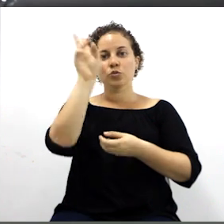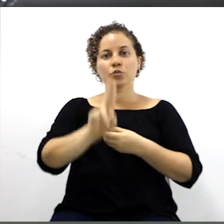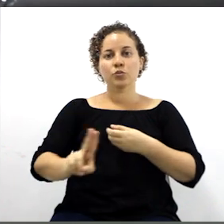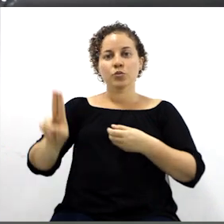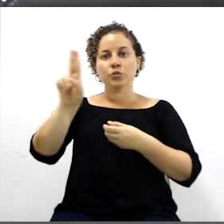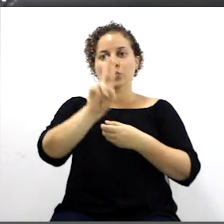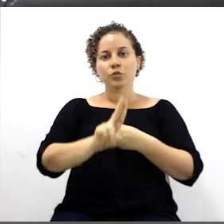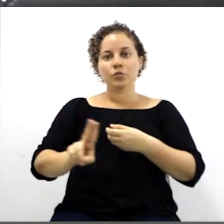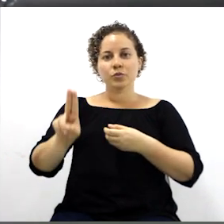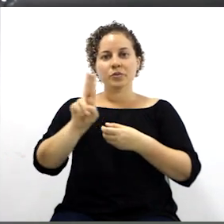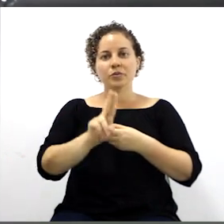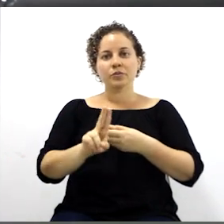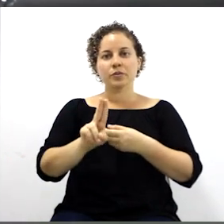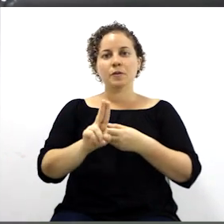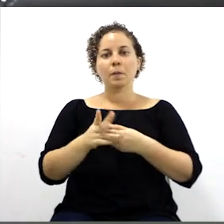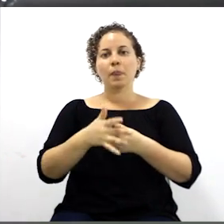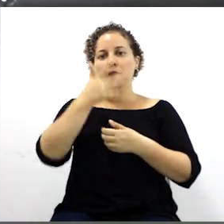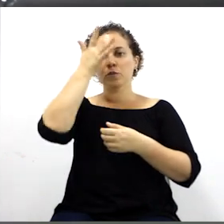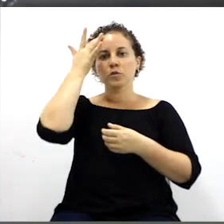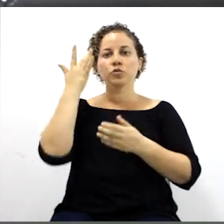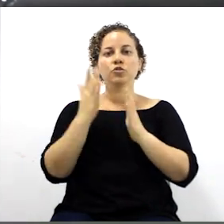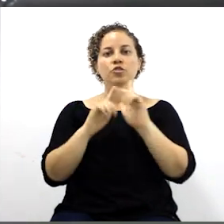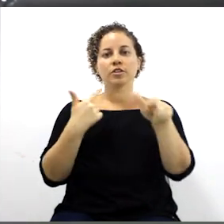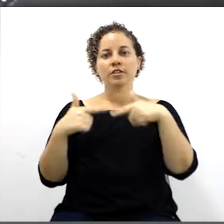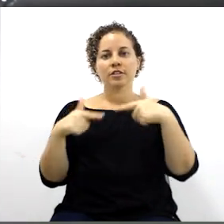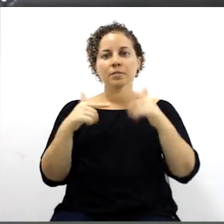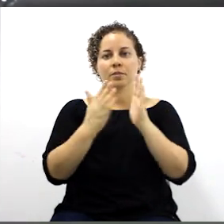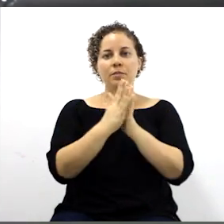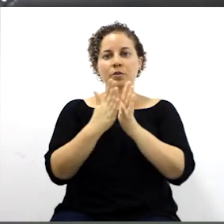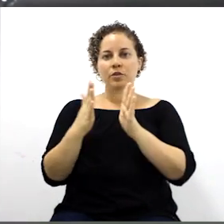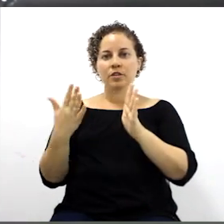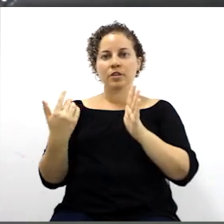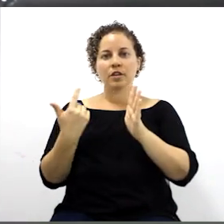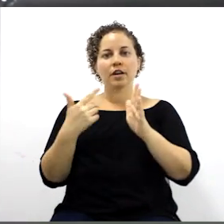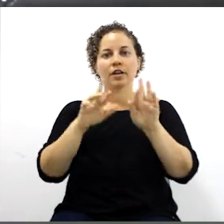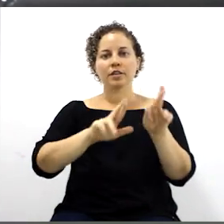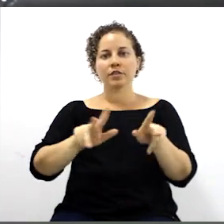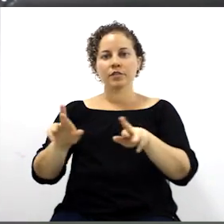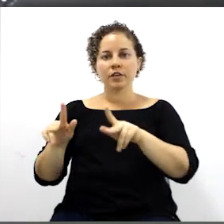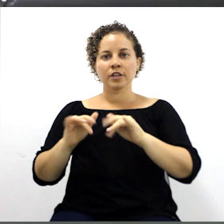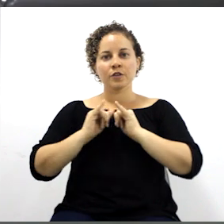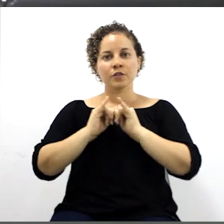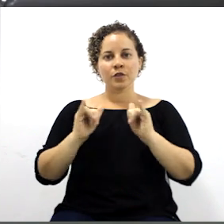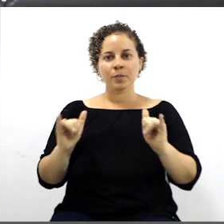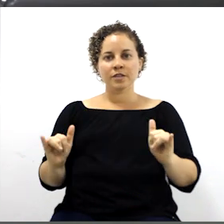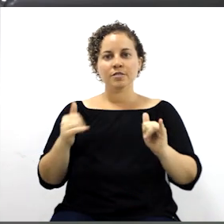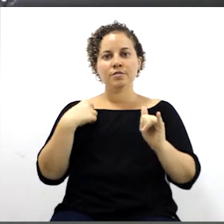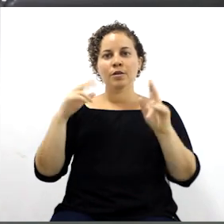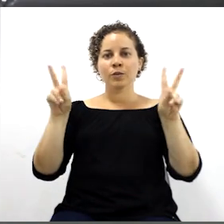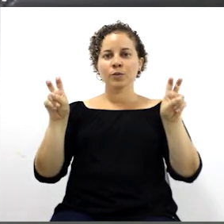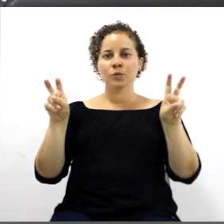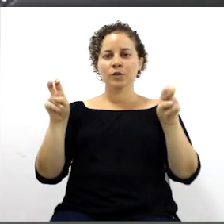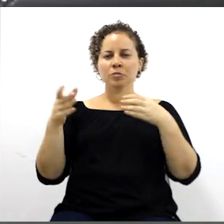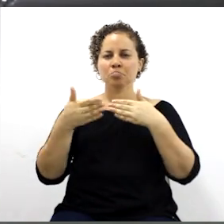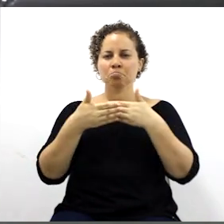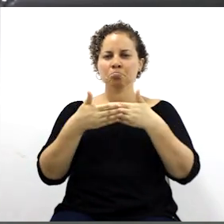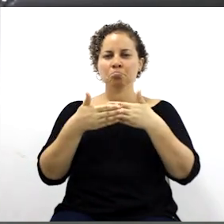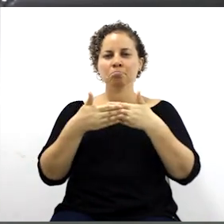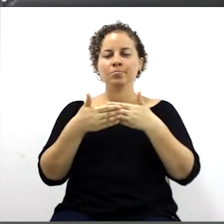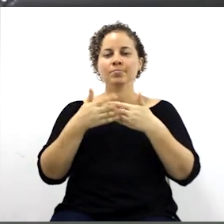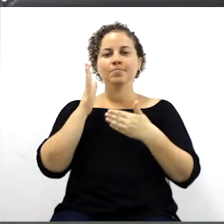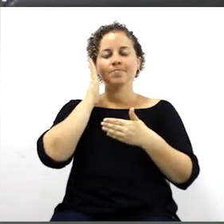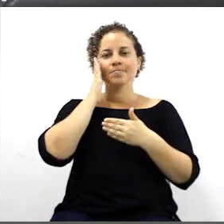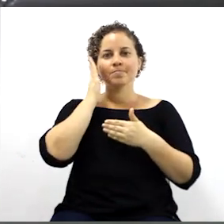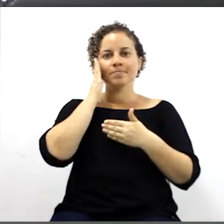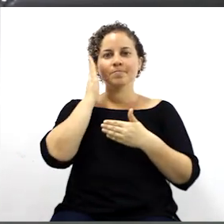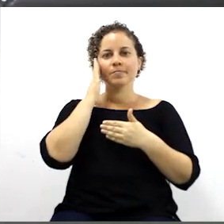culturais. Então, para quem trabalha com biblioteca ou qualquer outra unidade de informação, isso é um tema bastante próximo. Então, tanto